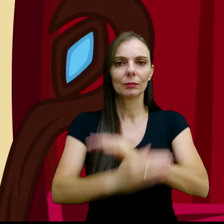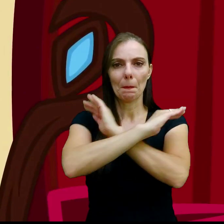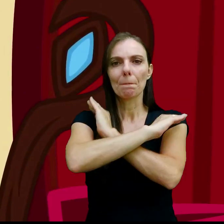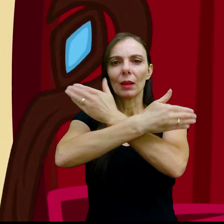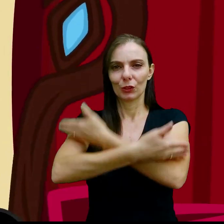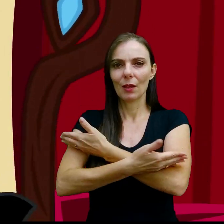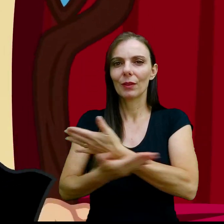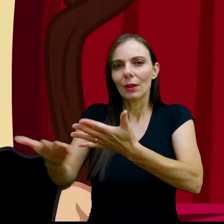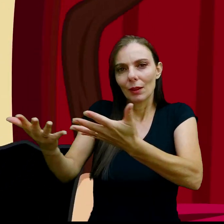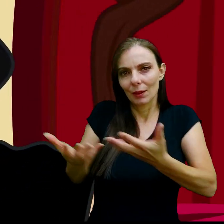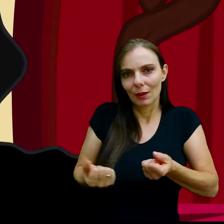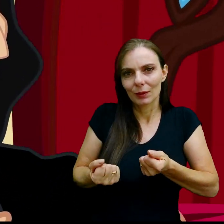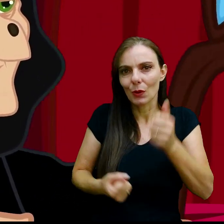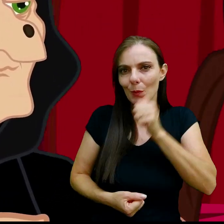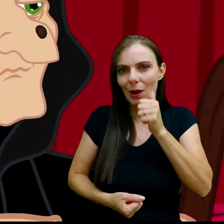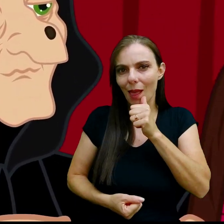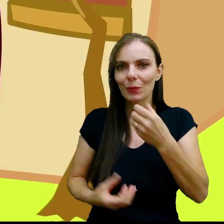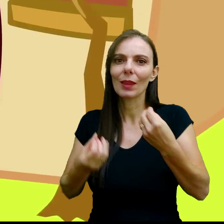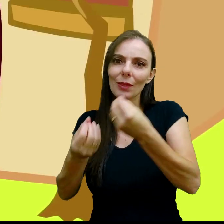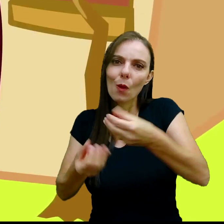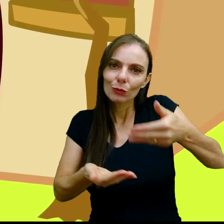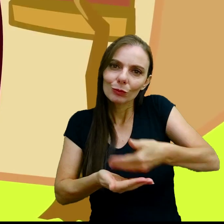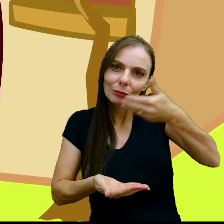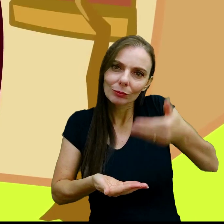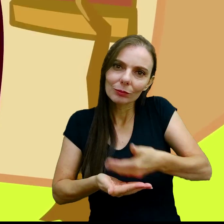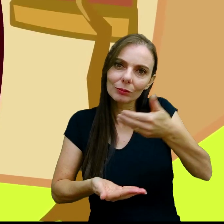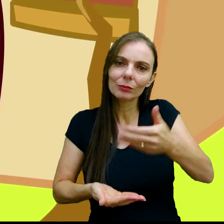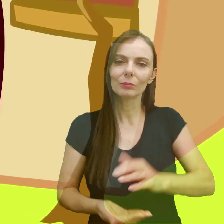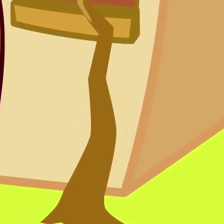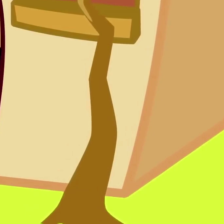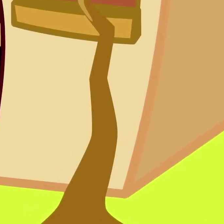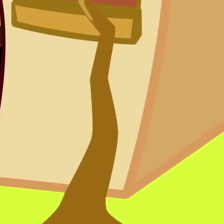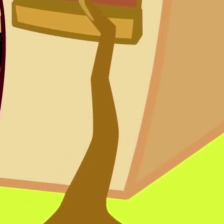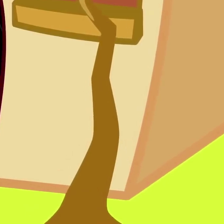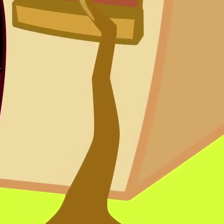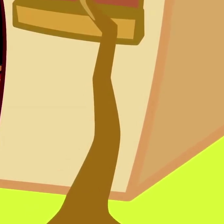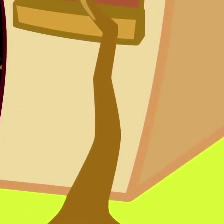Branca de Neve acolheu a velha mulher e deu um pote de sopa.